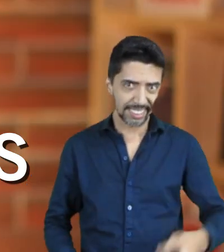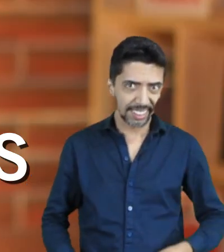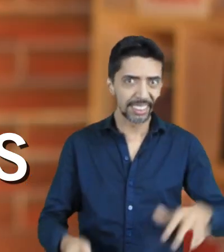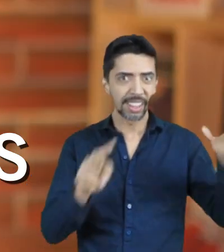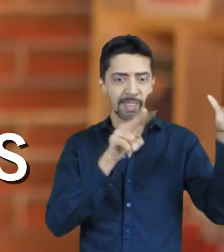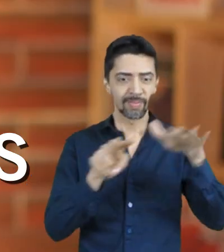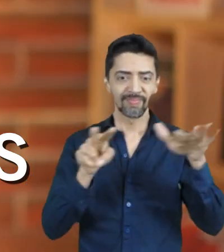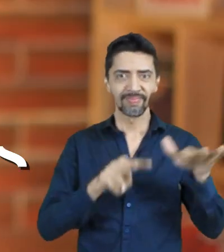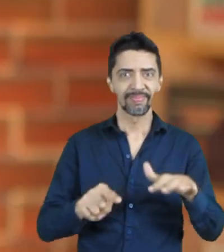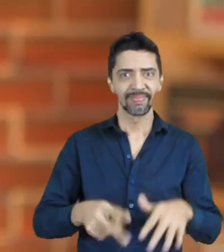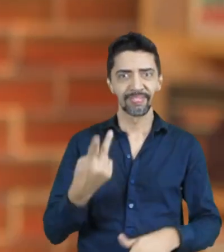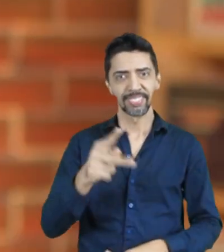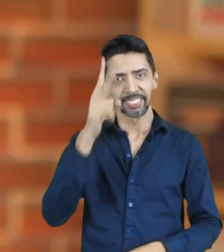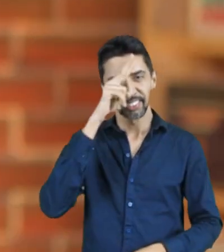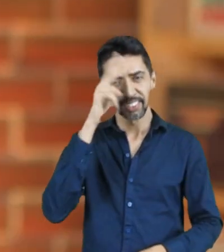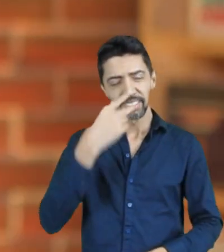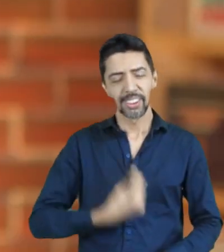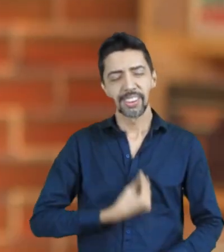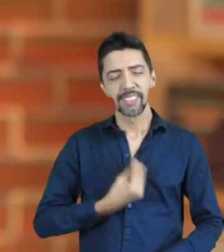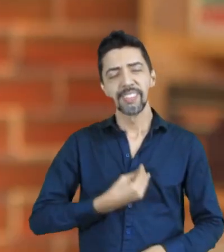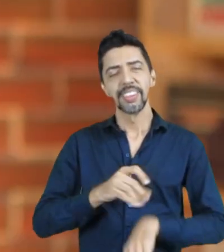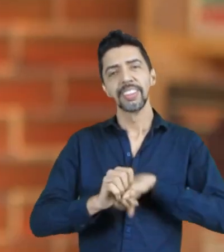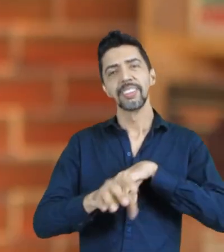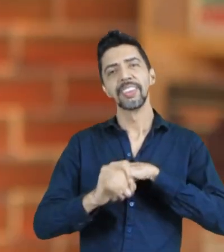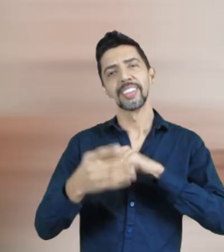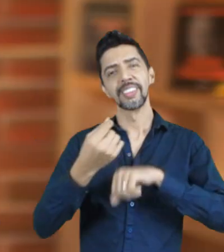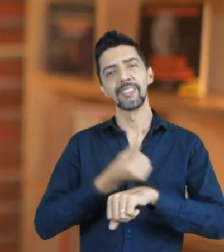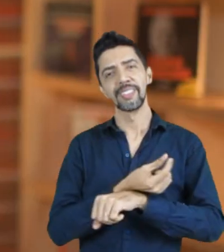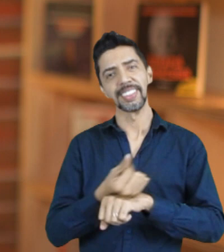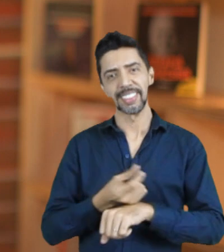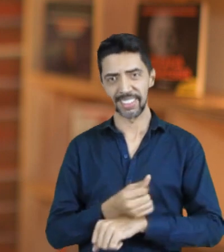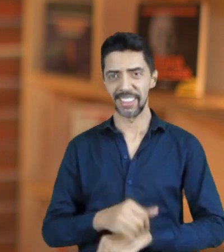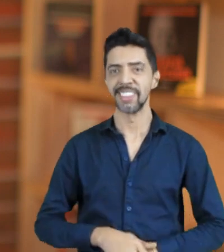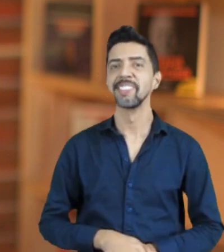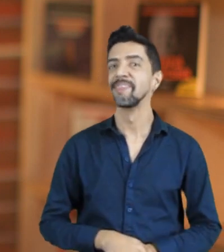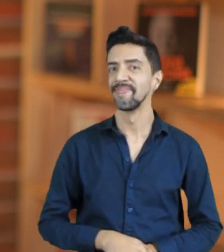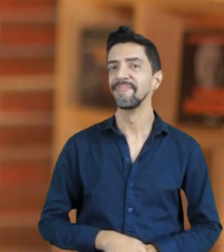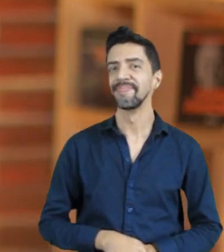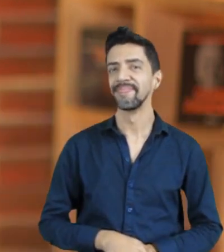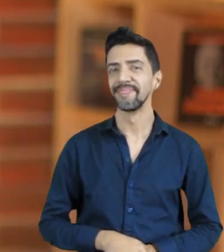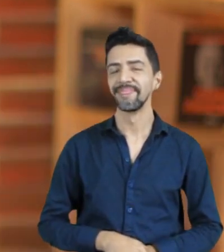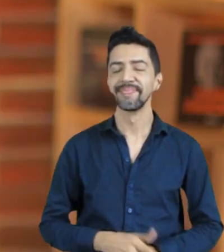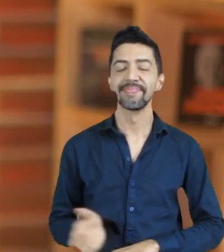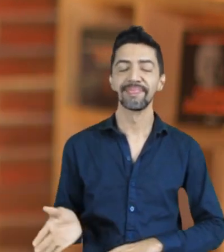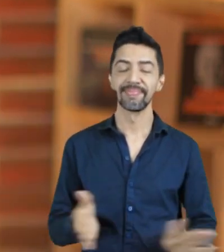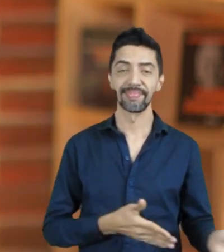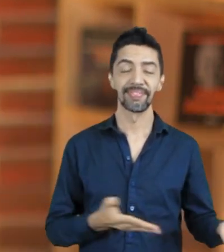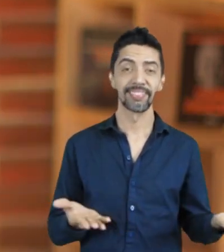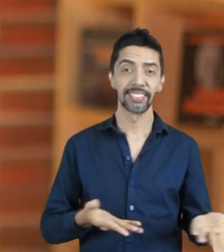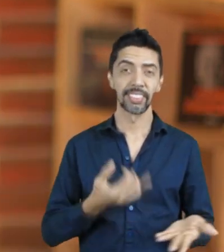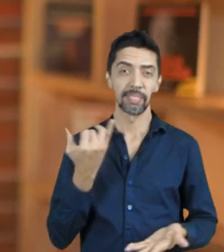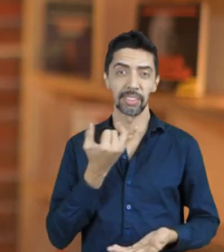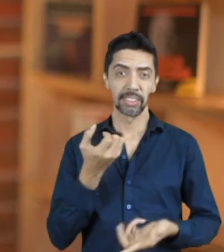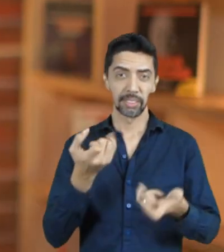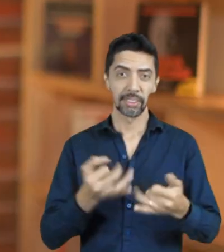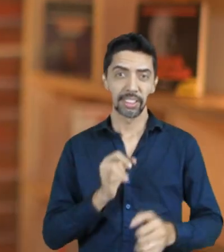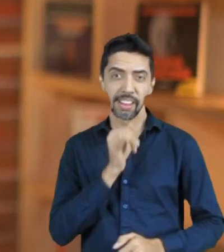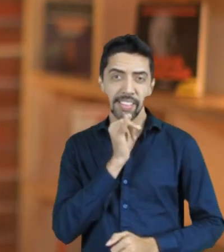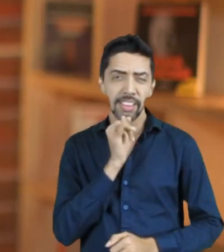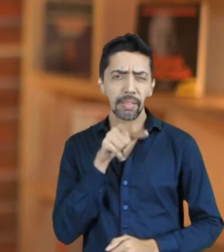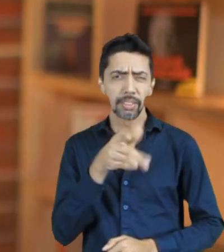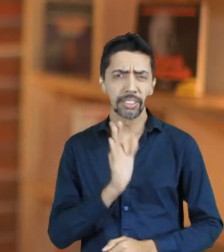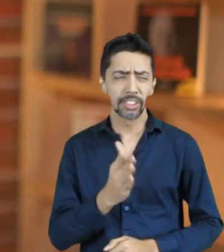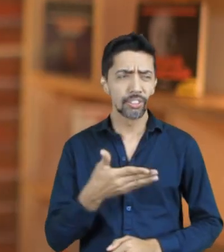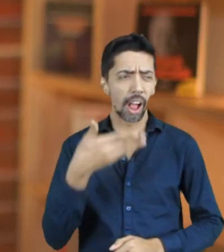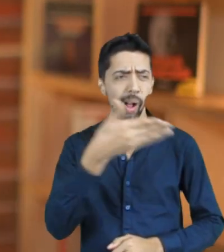presente na sua história para educação financeira um ponto aqui é importante de ser ressaltado você já foi